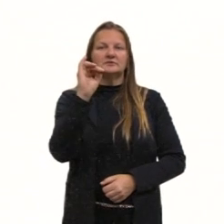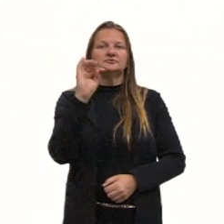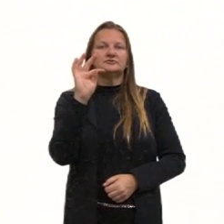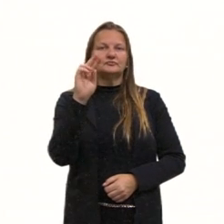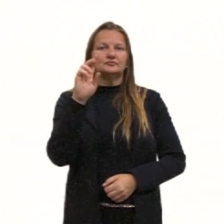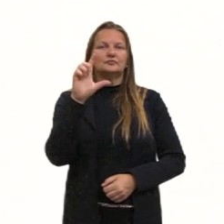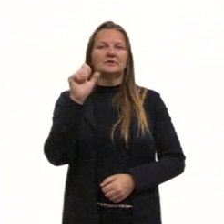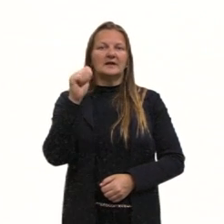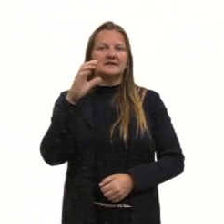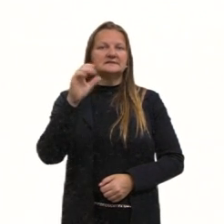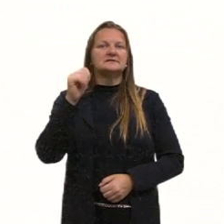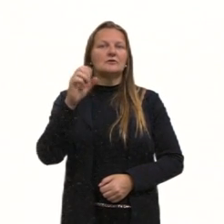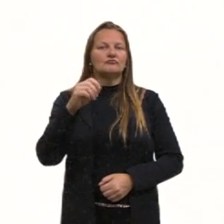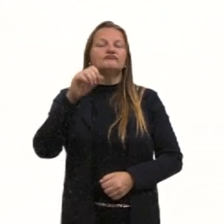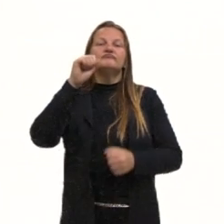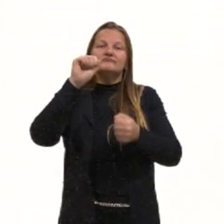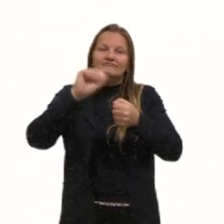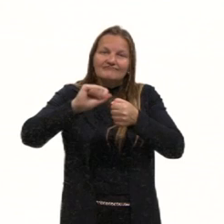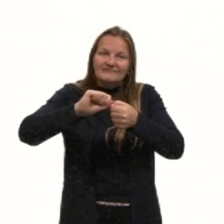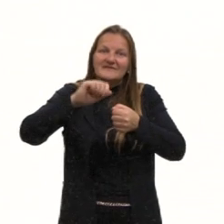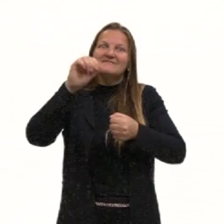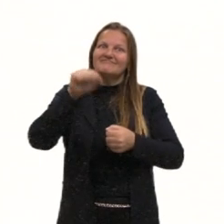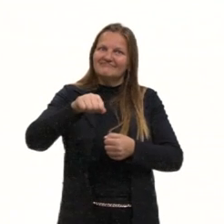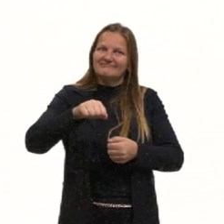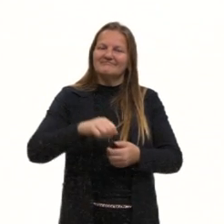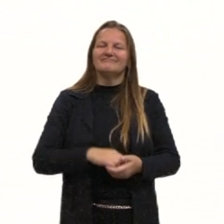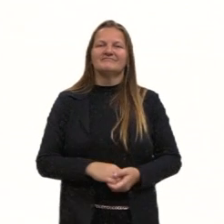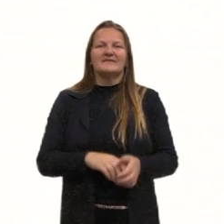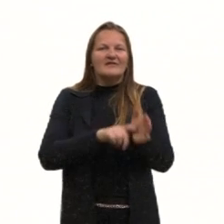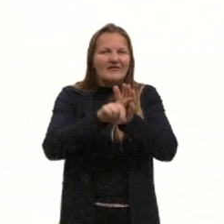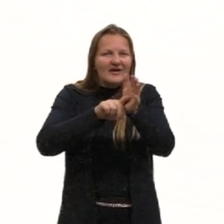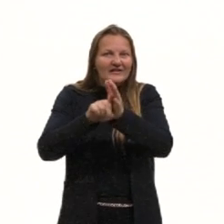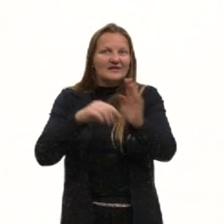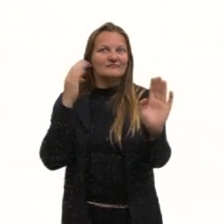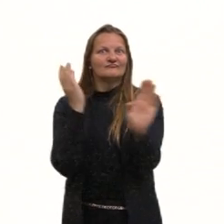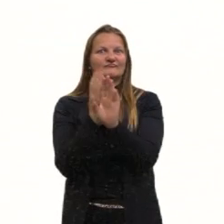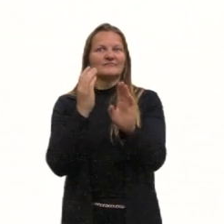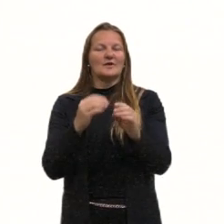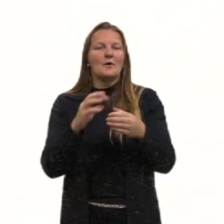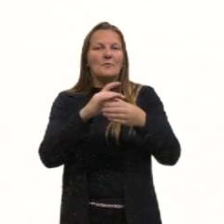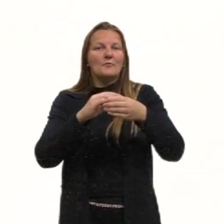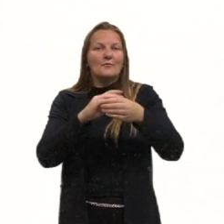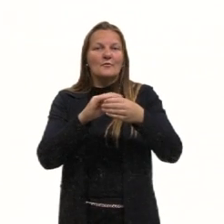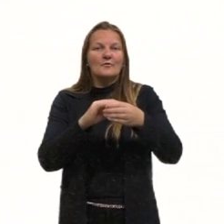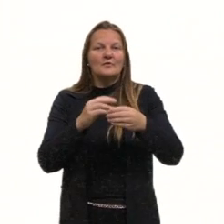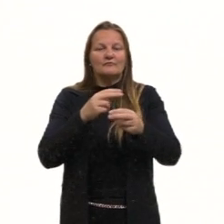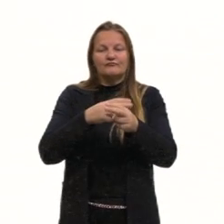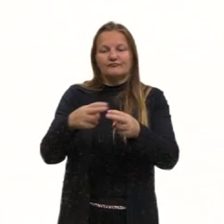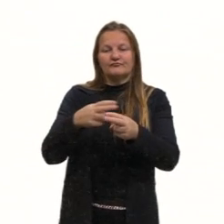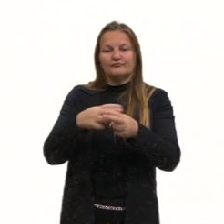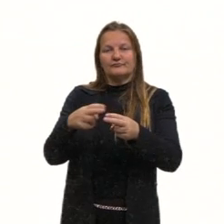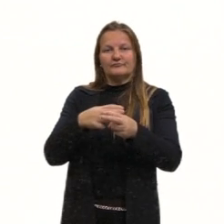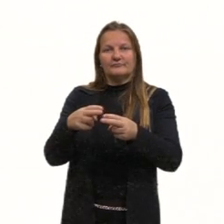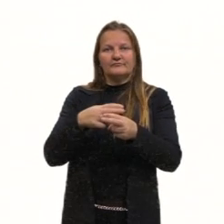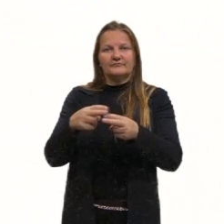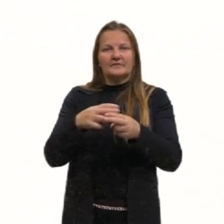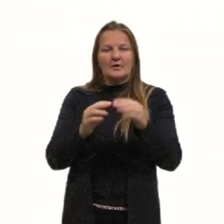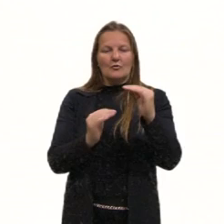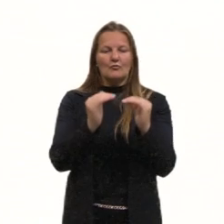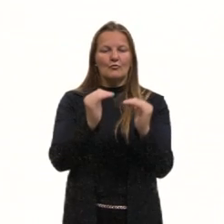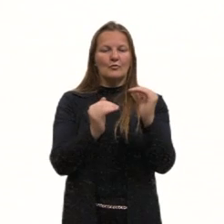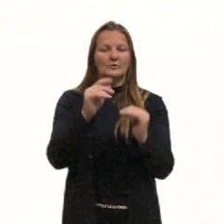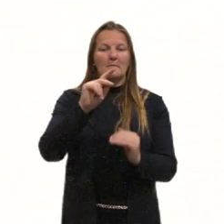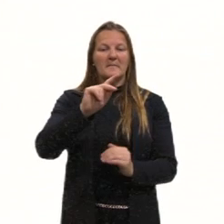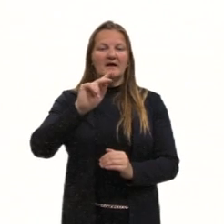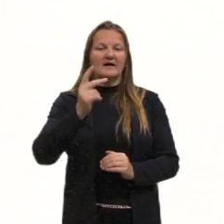é exatamente isso que foi feito nessa análise tá porque aí ocorre uma reação de neutralização né onde um ácido